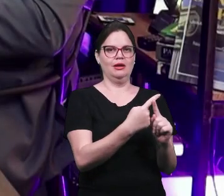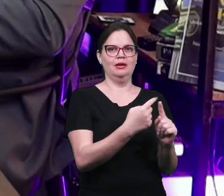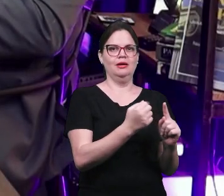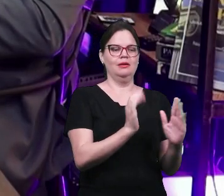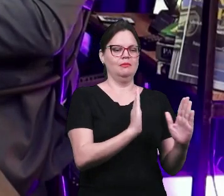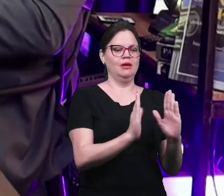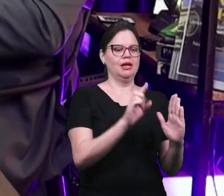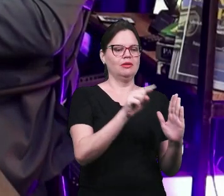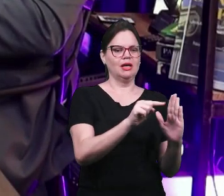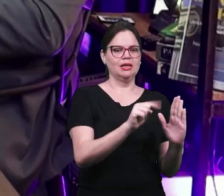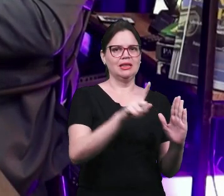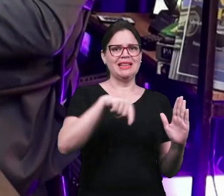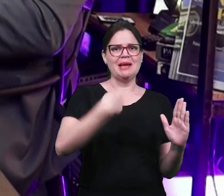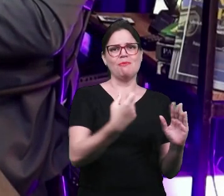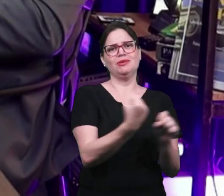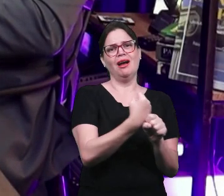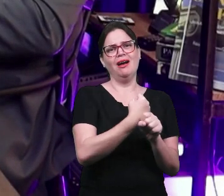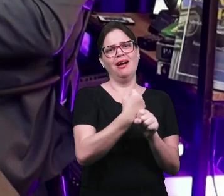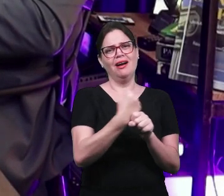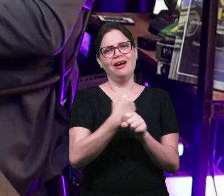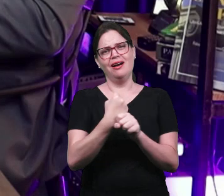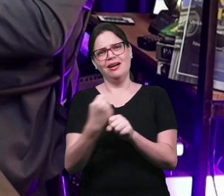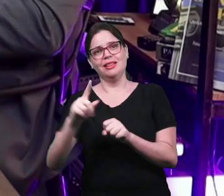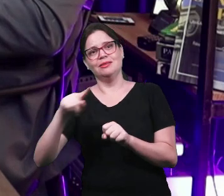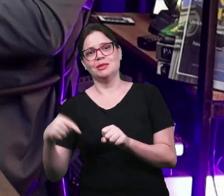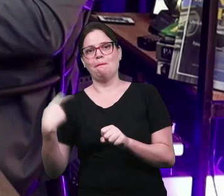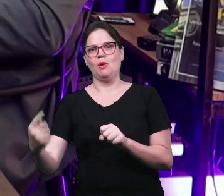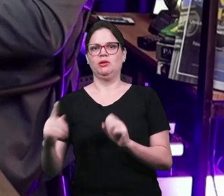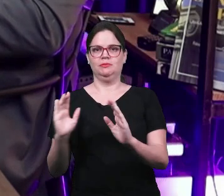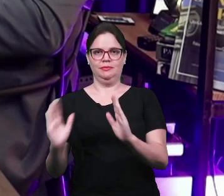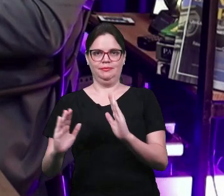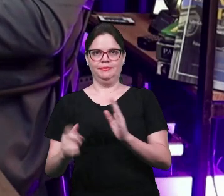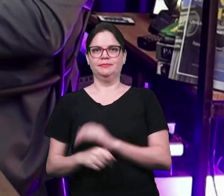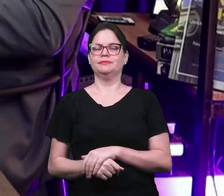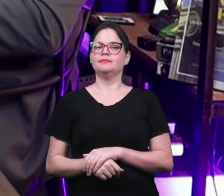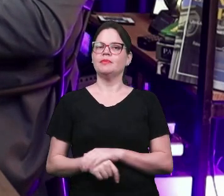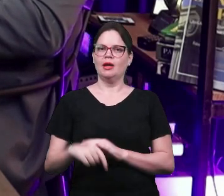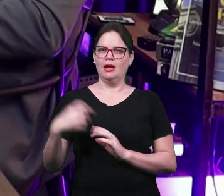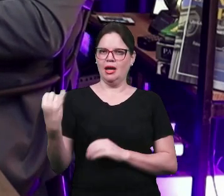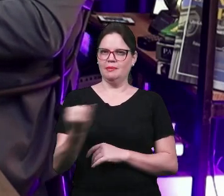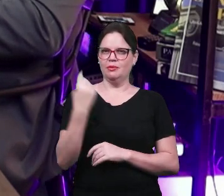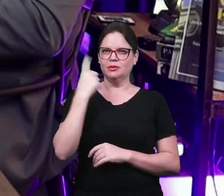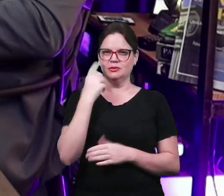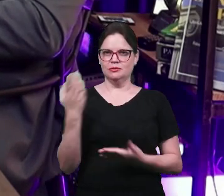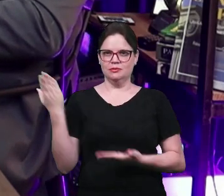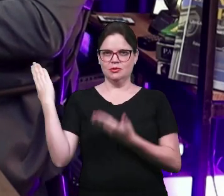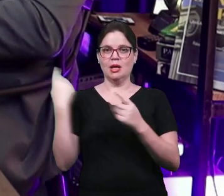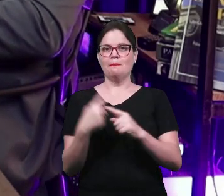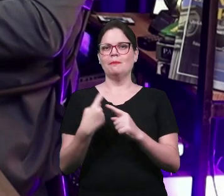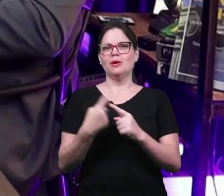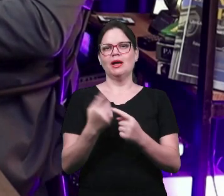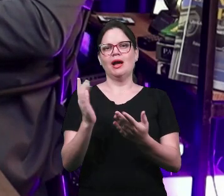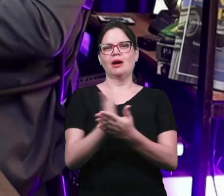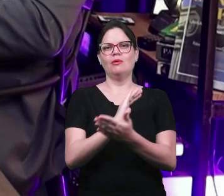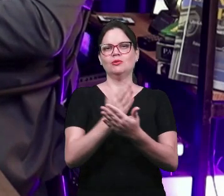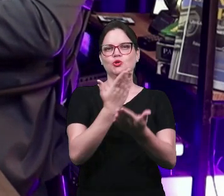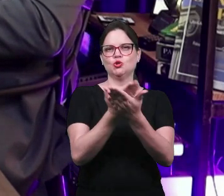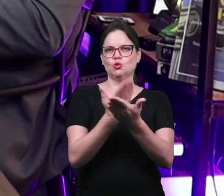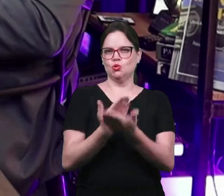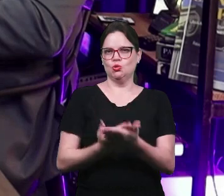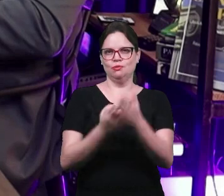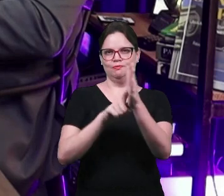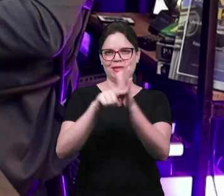para nós, mas é importante nós entendermos aqui, alguns estudiosos dizem que essa longevidade, nós vamos falar um